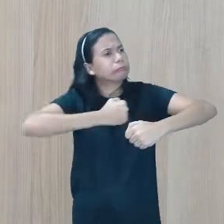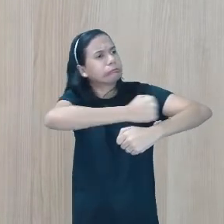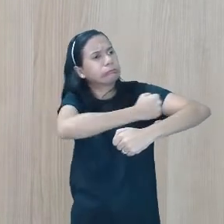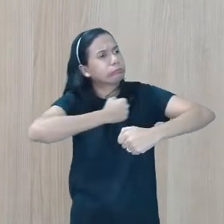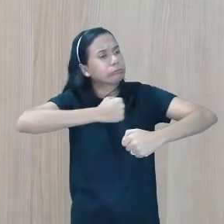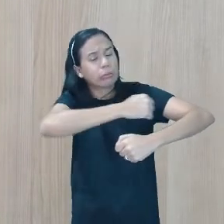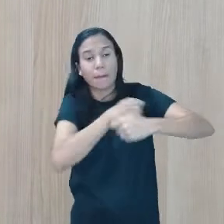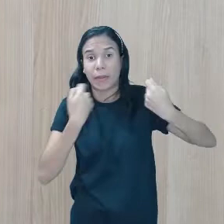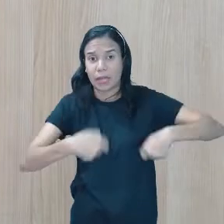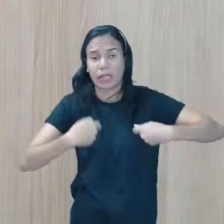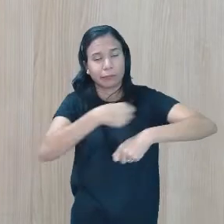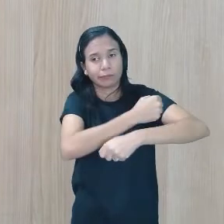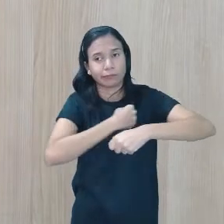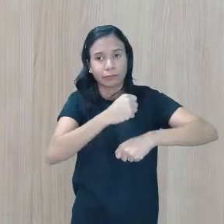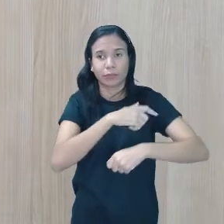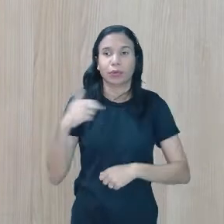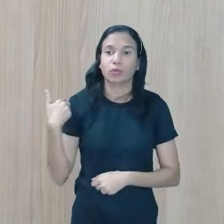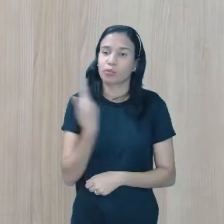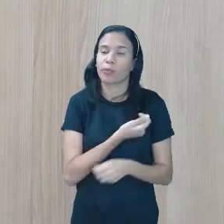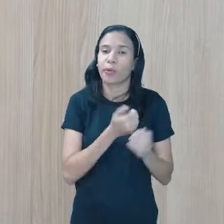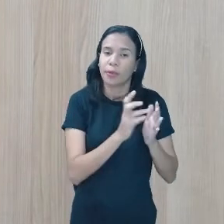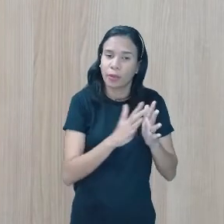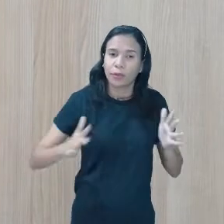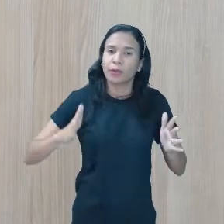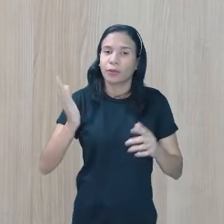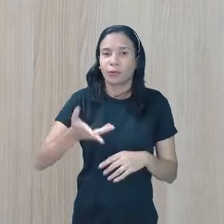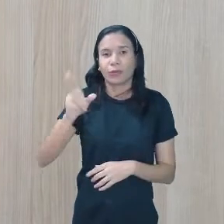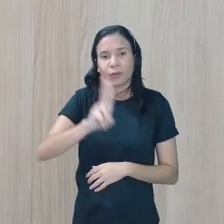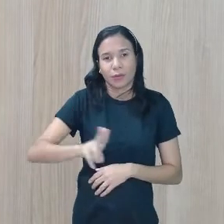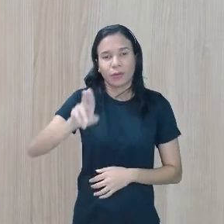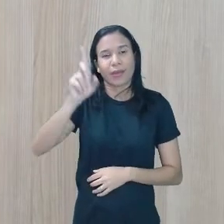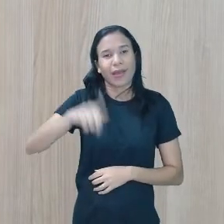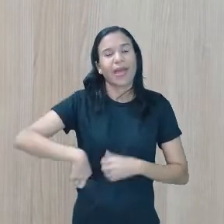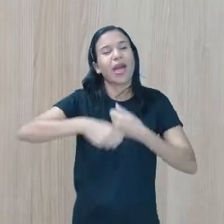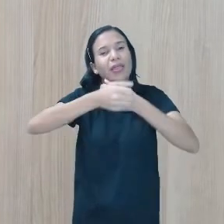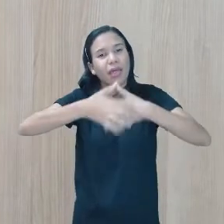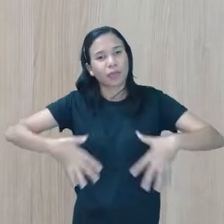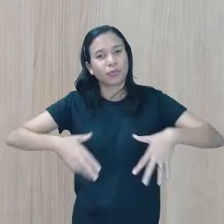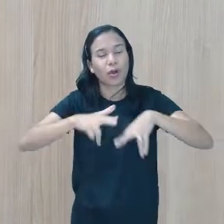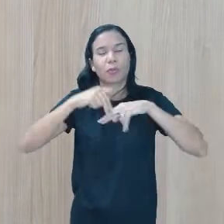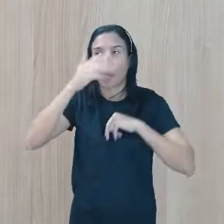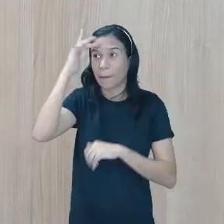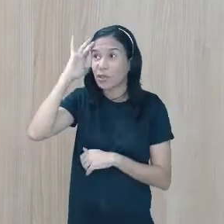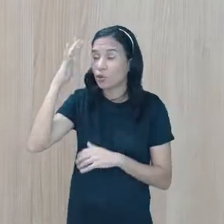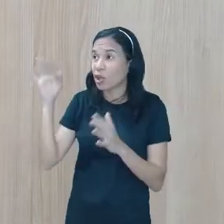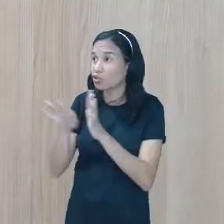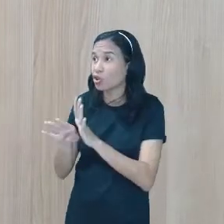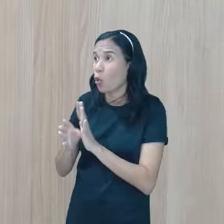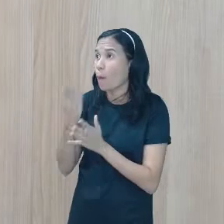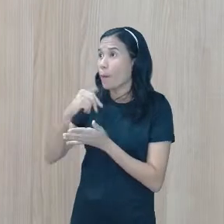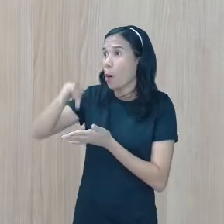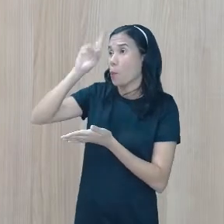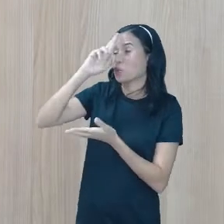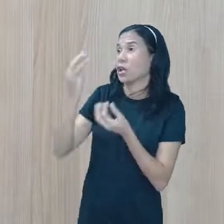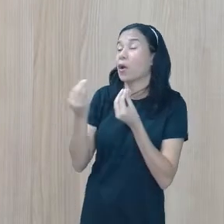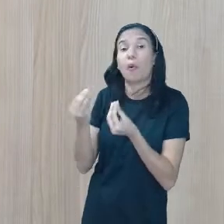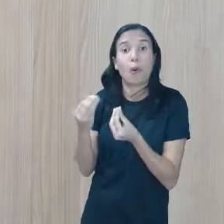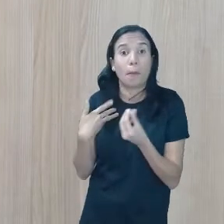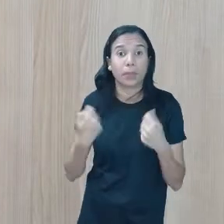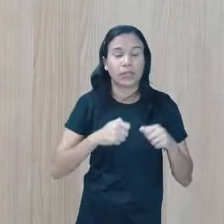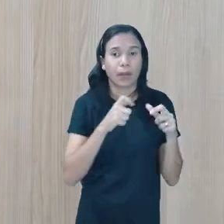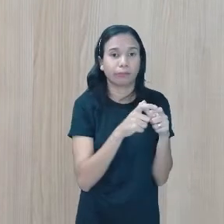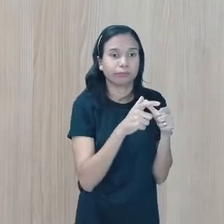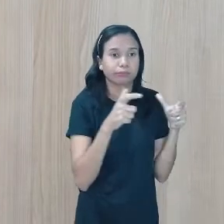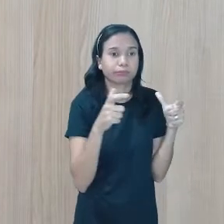nós vemos que à medida que nós vamos fazendo, nós já vamos usando essa proporção. Então chega mais pessoas para um evento e a gente não esperava, então a gente vai